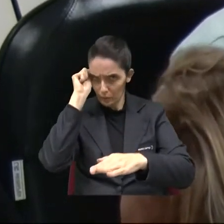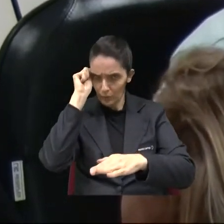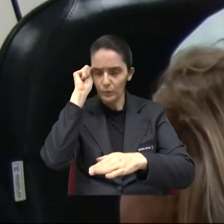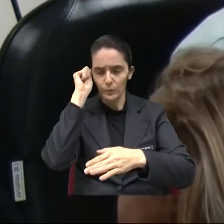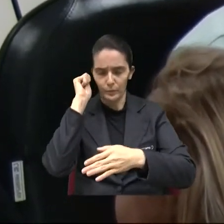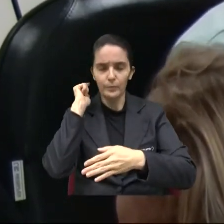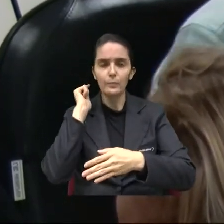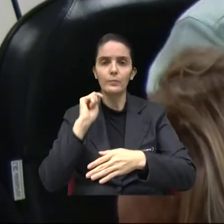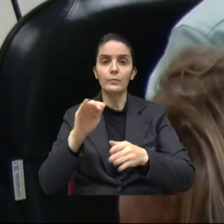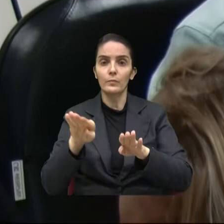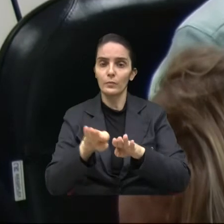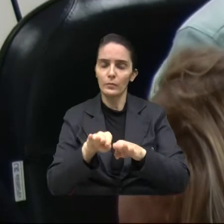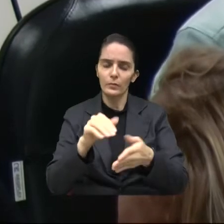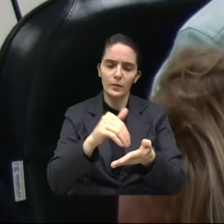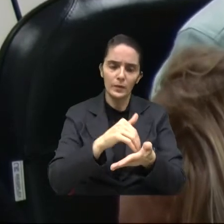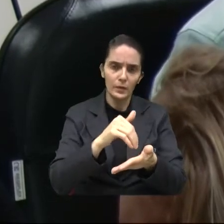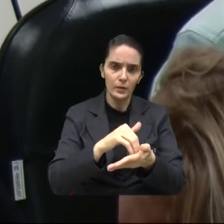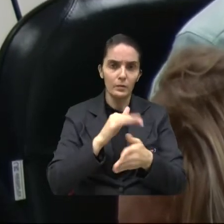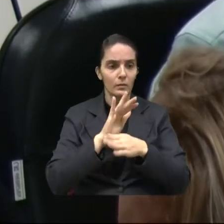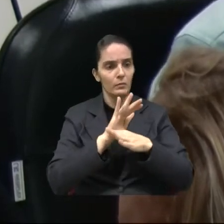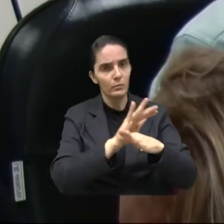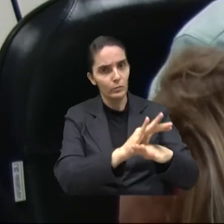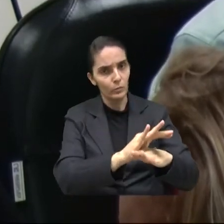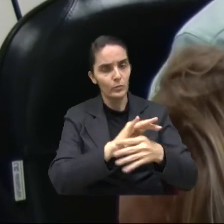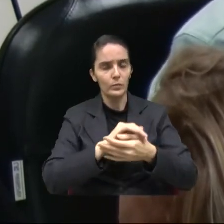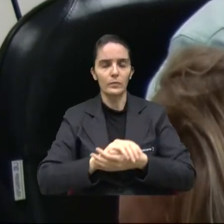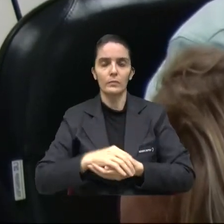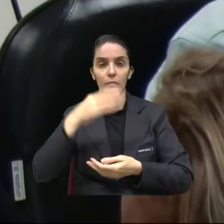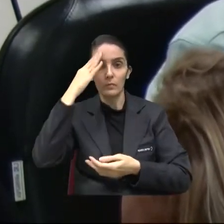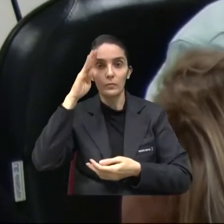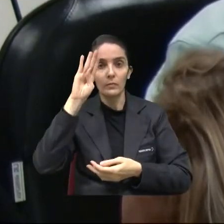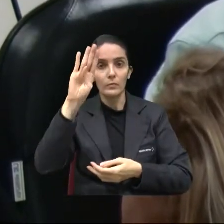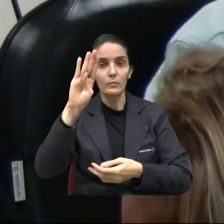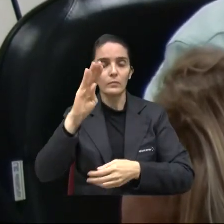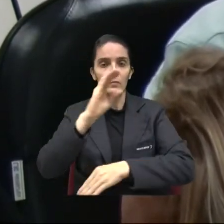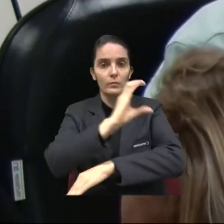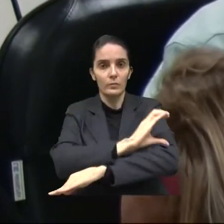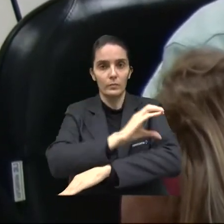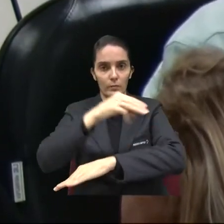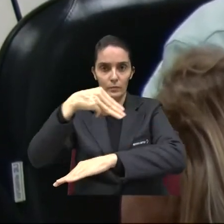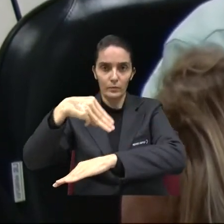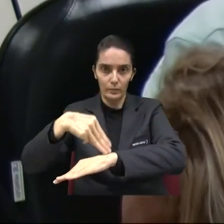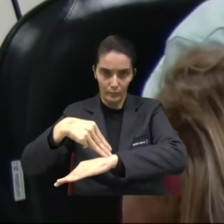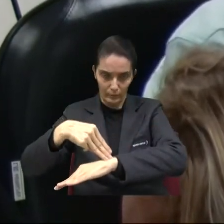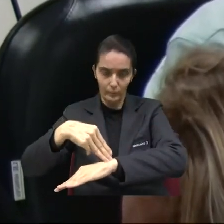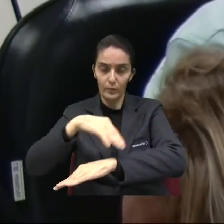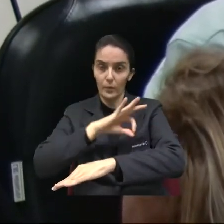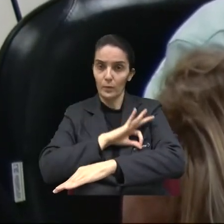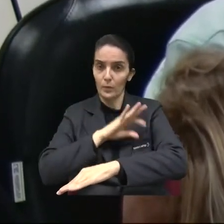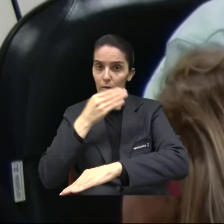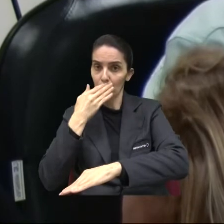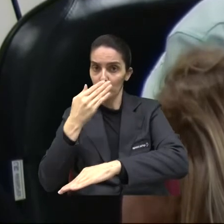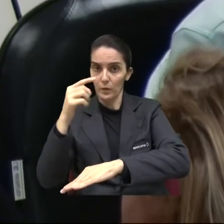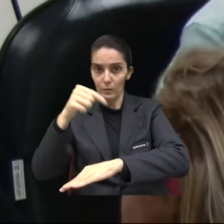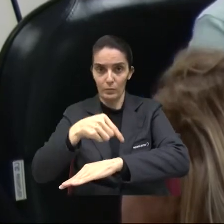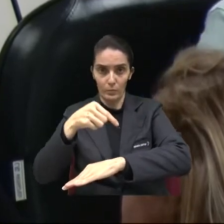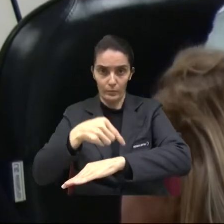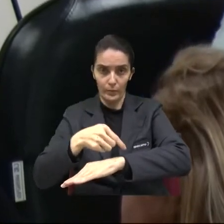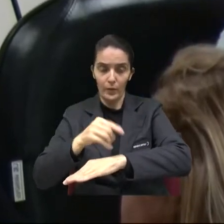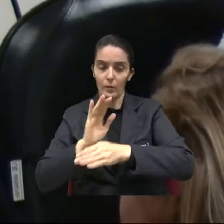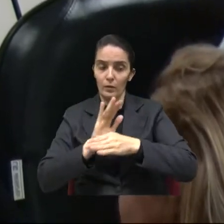as secretarias, principalmente o CEPROSOM. Eles pedem que o CEPROSOM e o